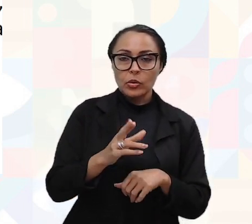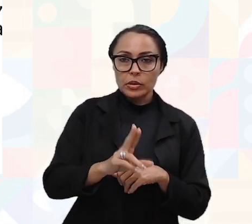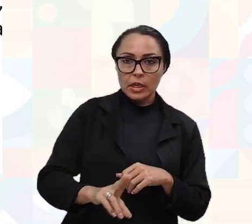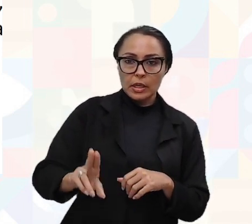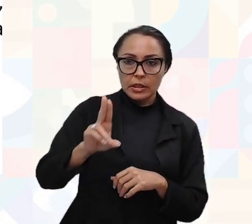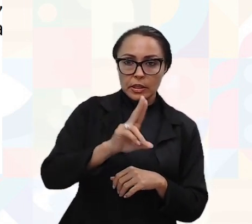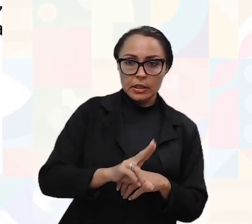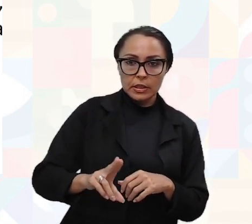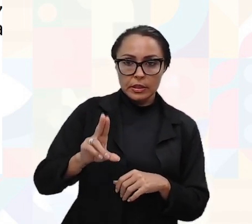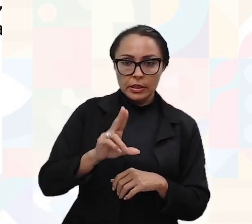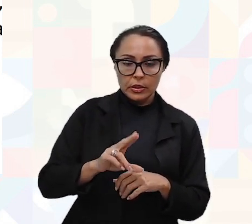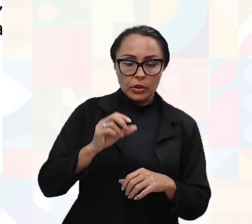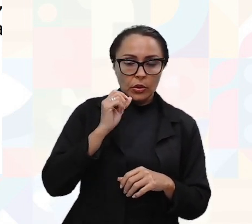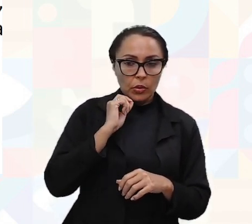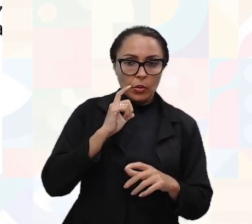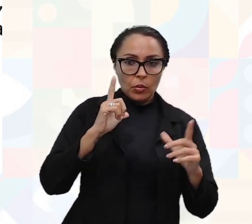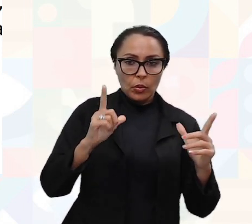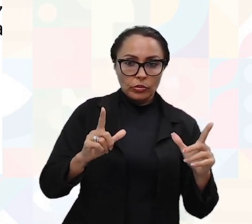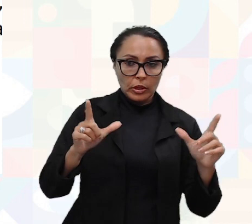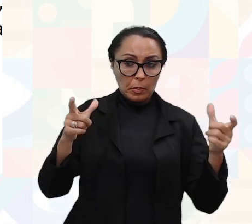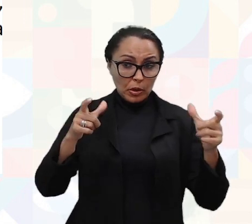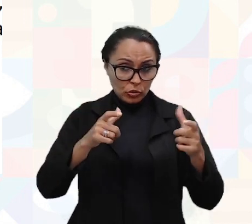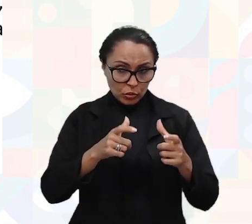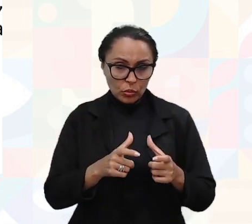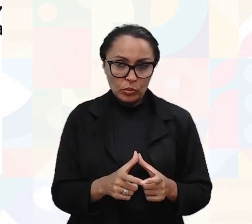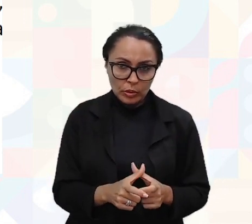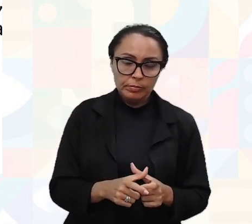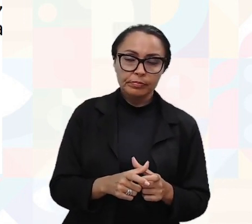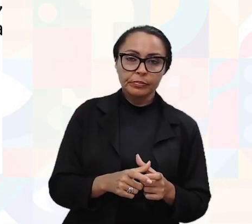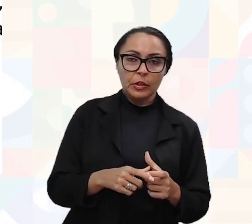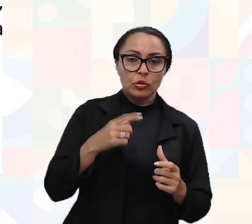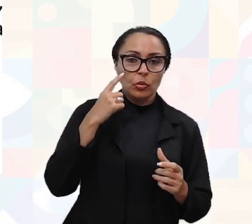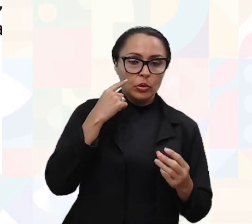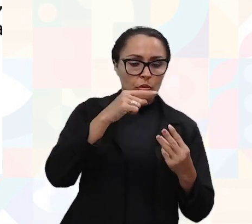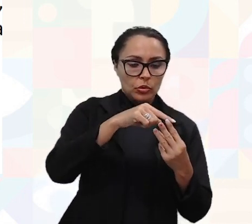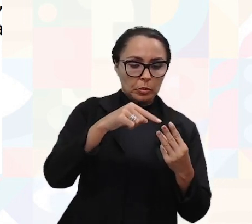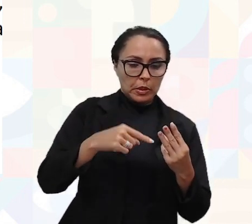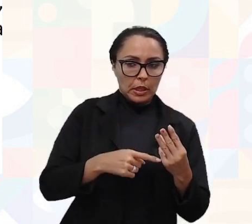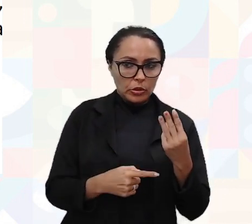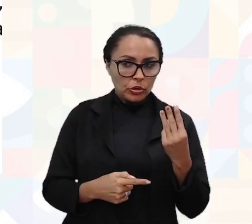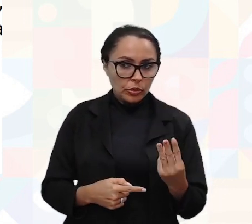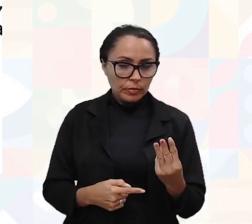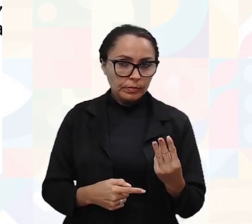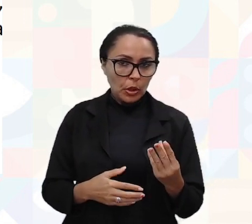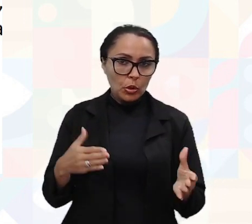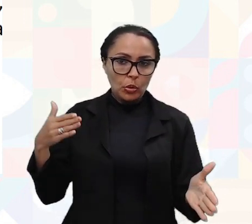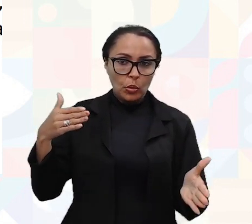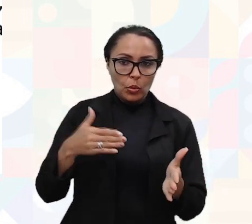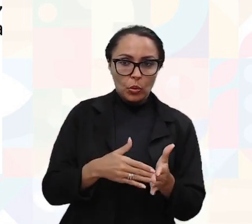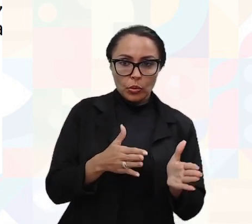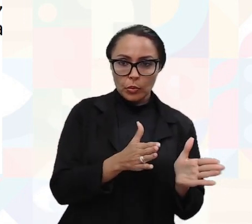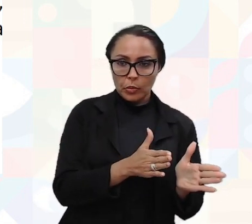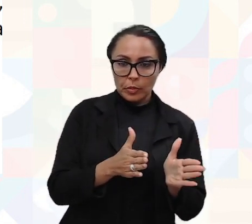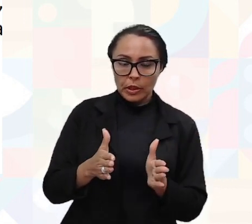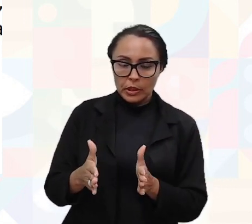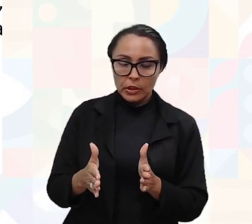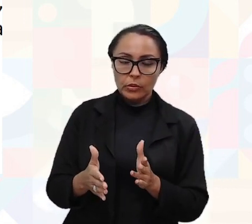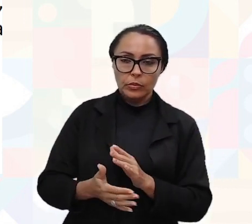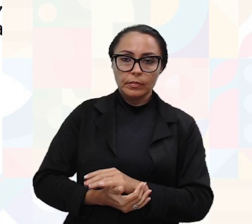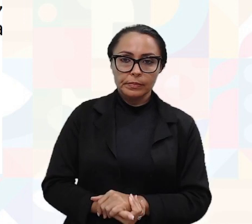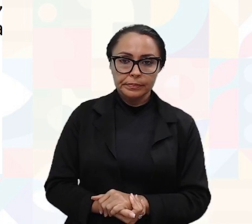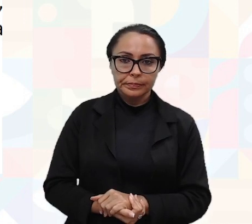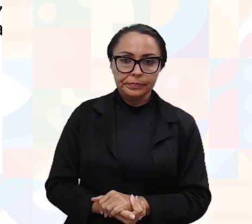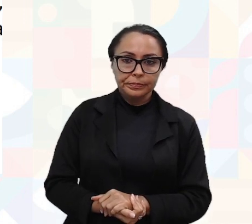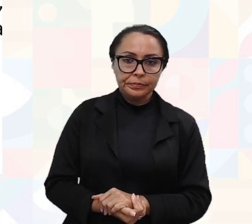uma janela móvel mais curta, incluindo apenas 3 dos últimos períodos, por exemplo, para minimizar essa influência